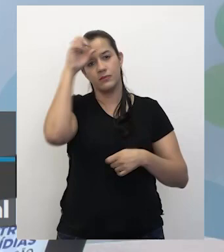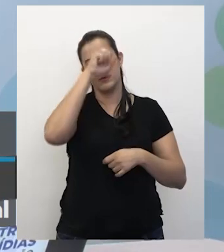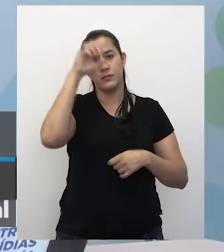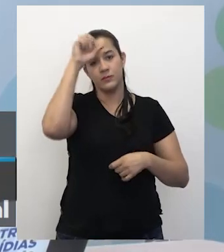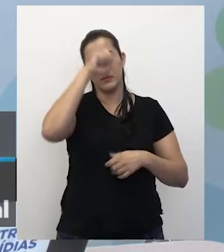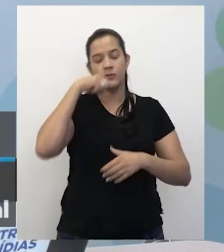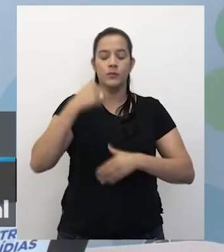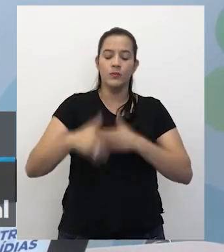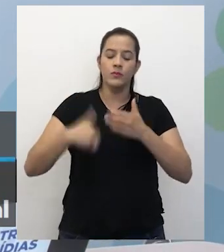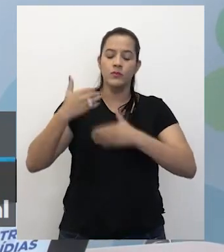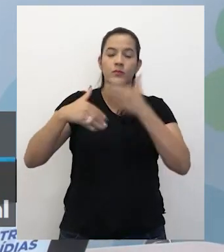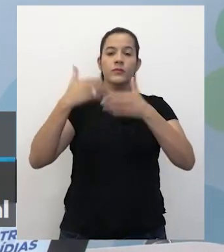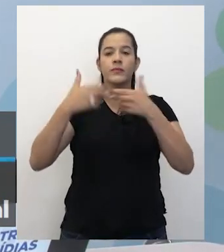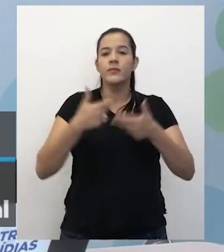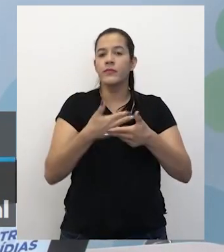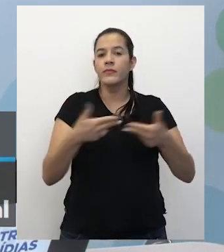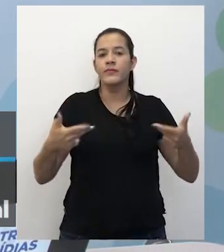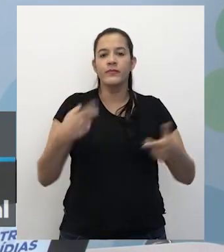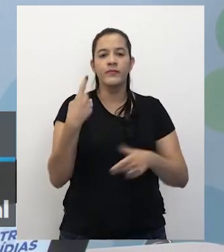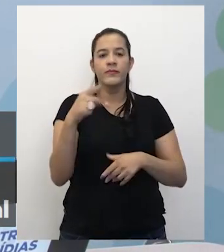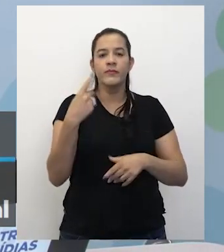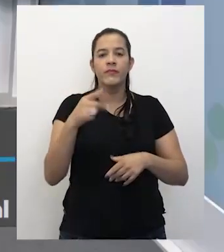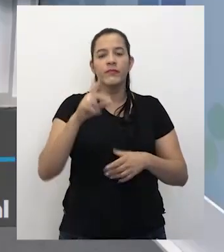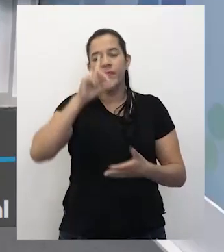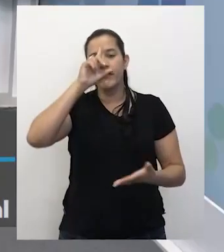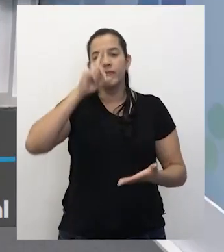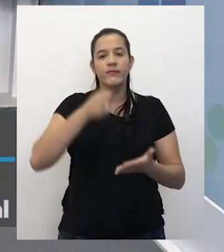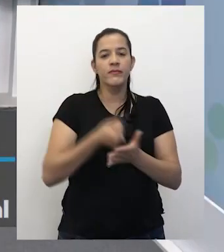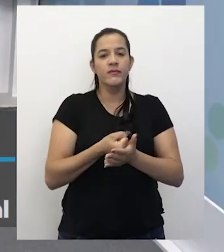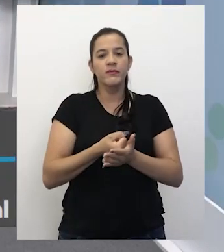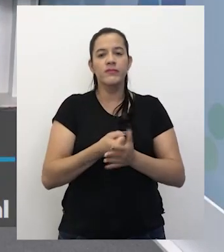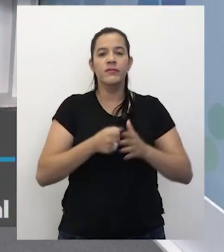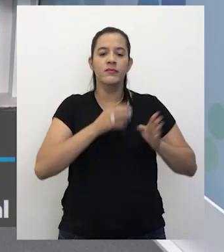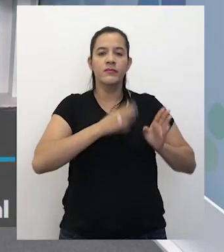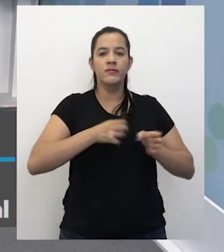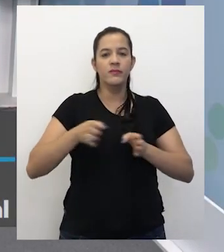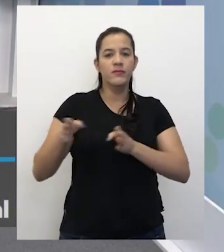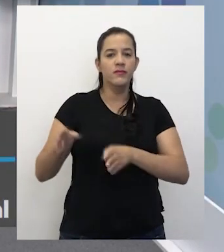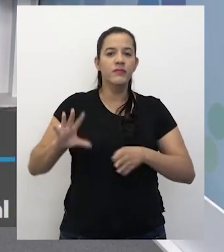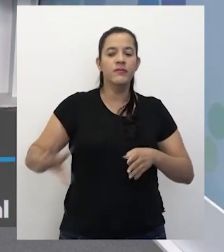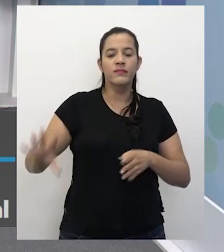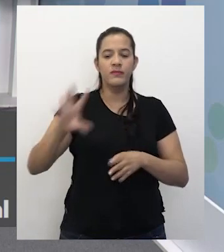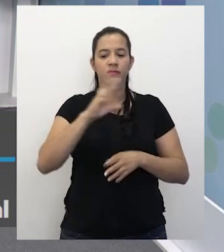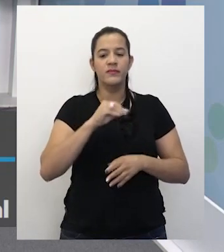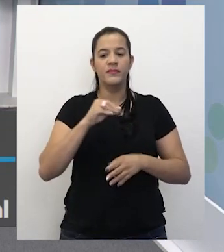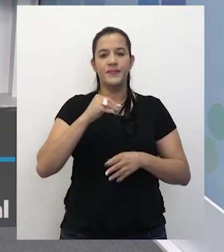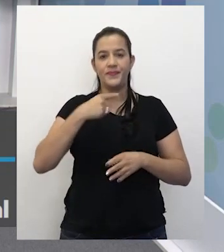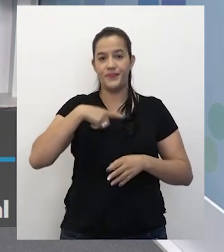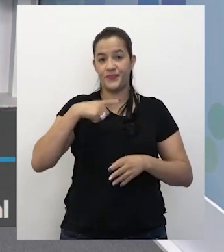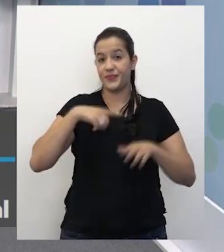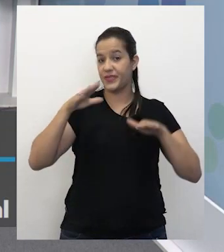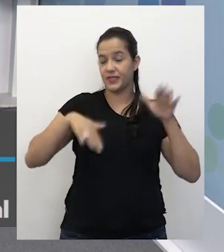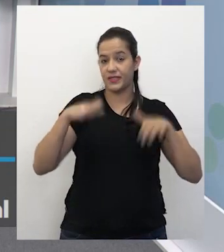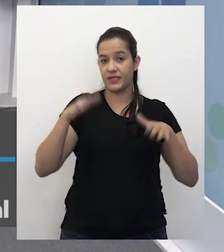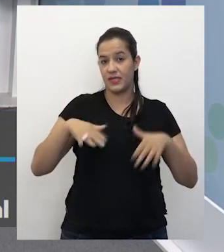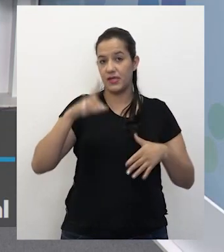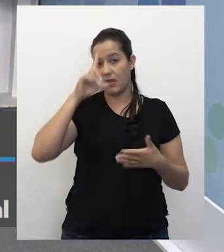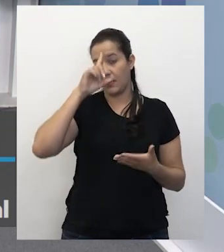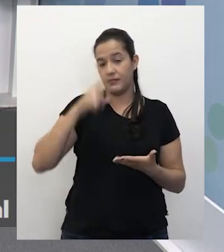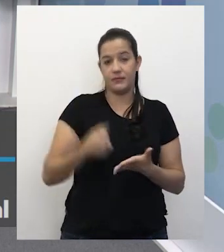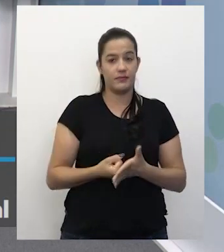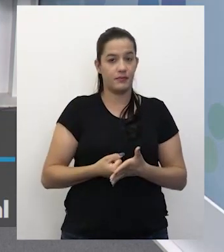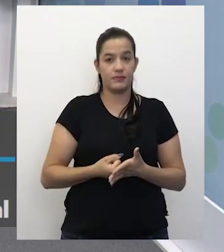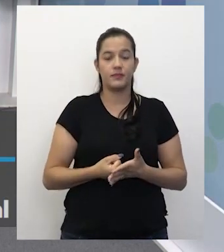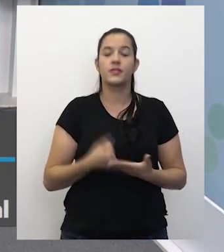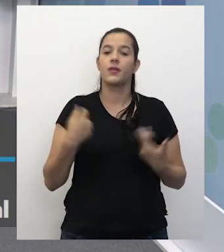São atitudes que você toma que Exatamente. te tornam organizado. Aliás, todas essas competências não são coisas que a gente já nasce pronto. Isso, é verdade. São coisas que a